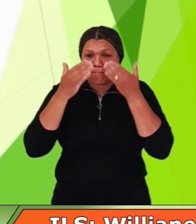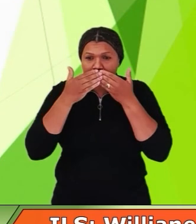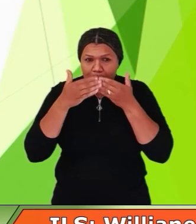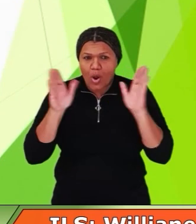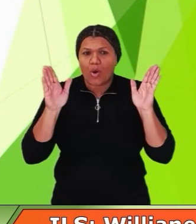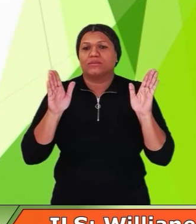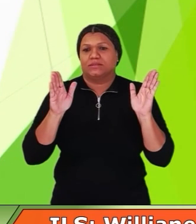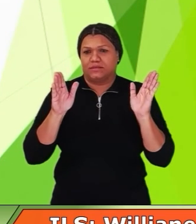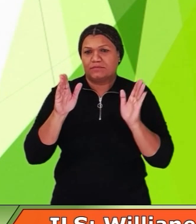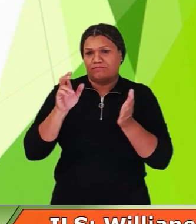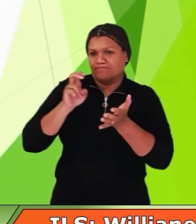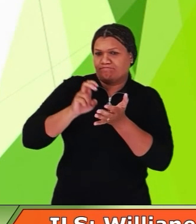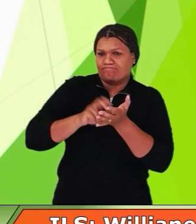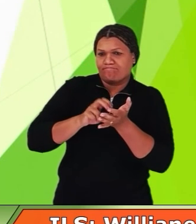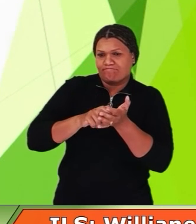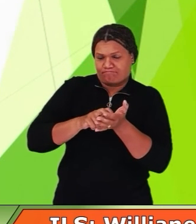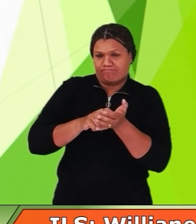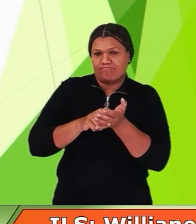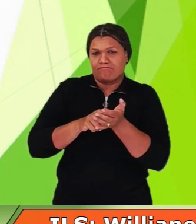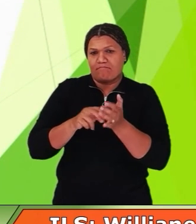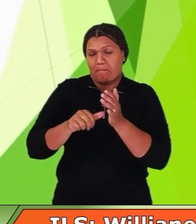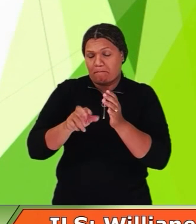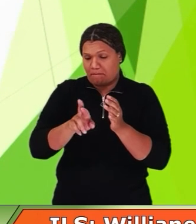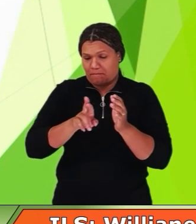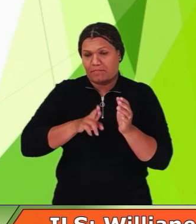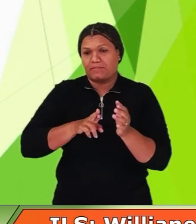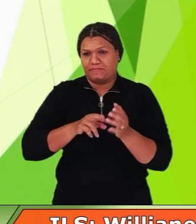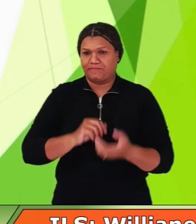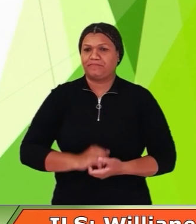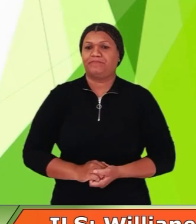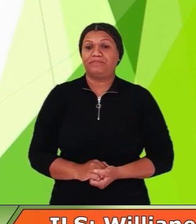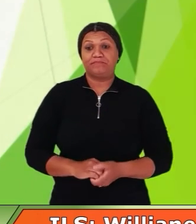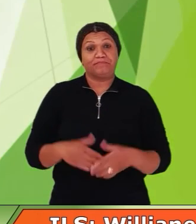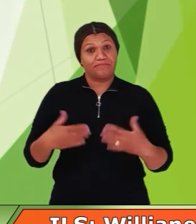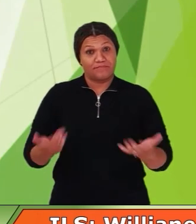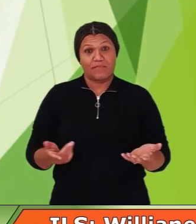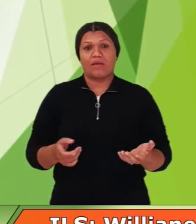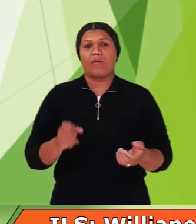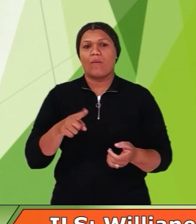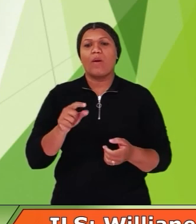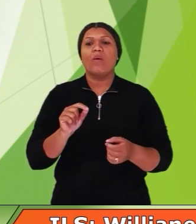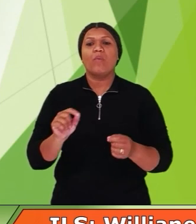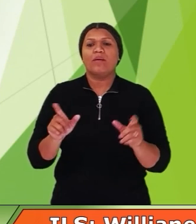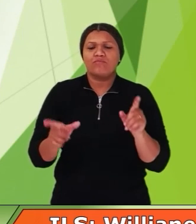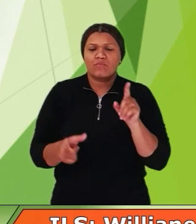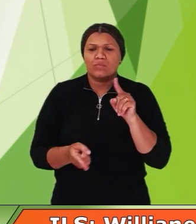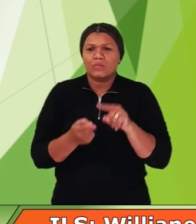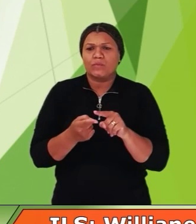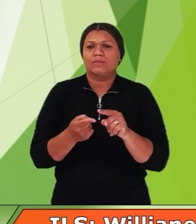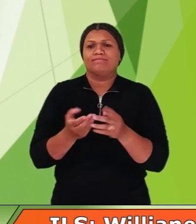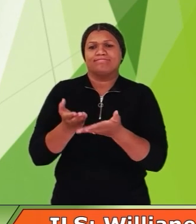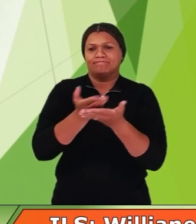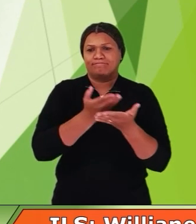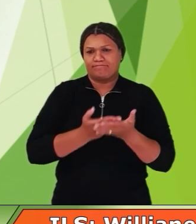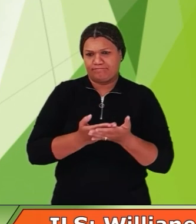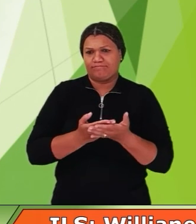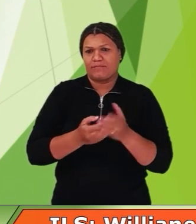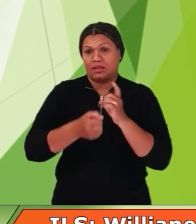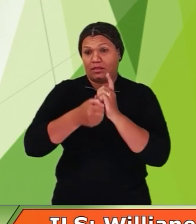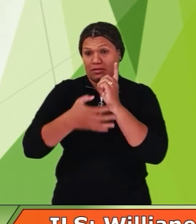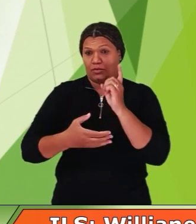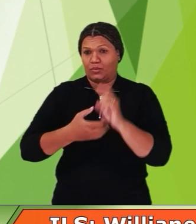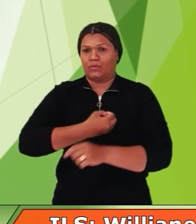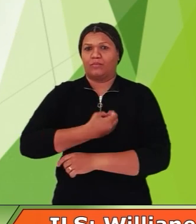está nítido lá na primeira estrofe bem esse foi um breve estudo sobre o descritor de número